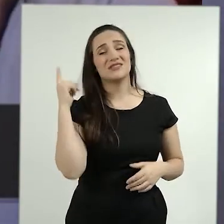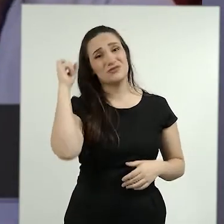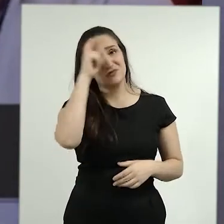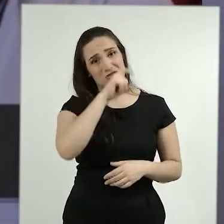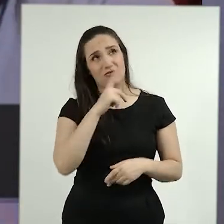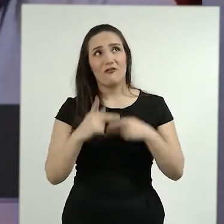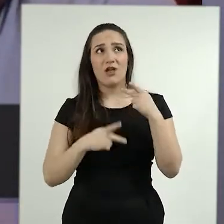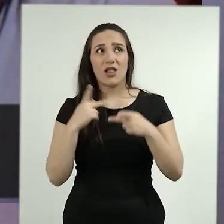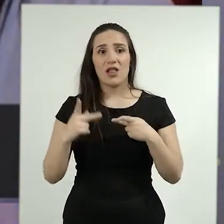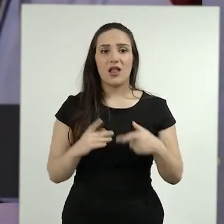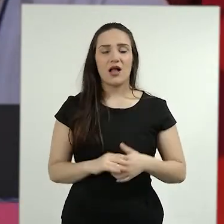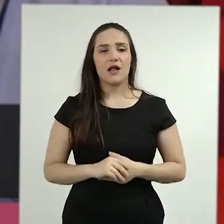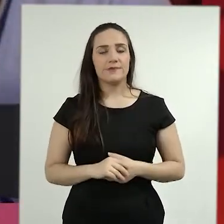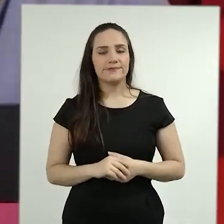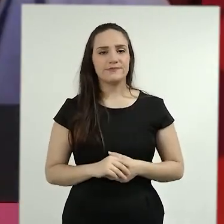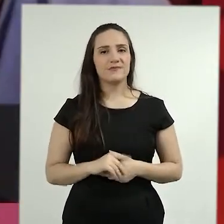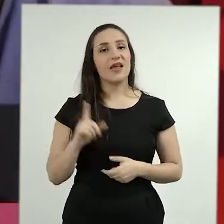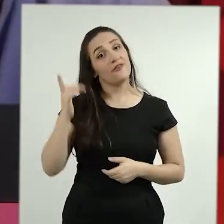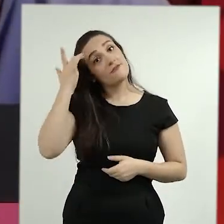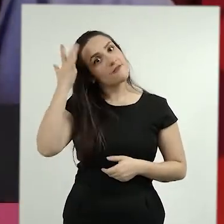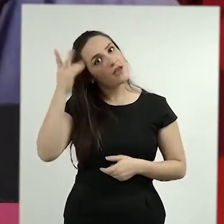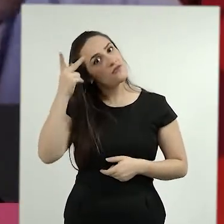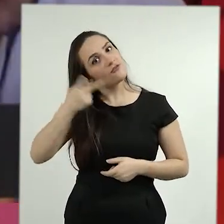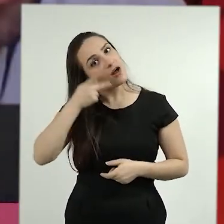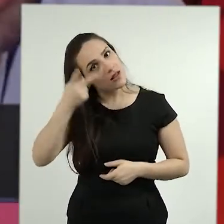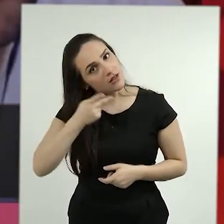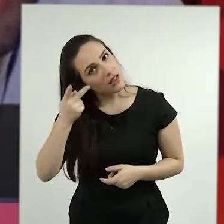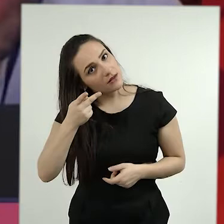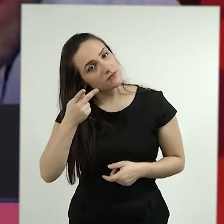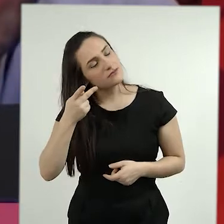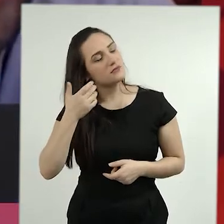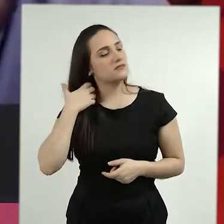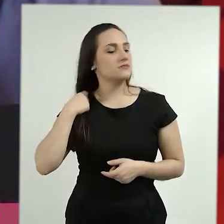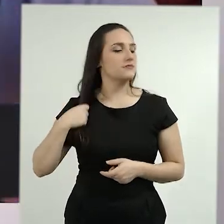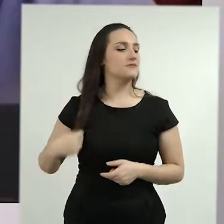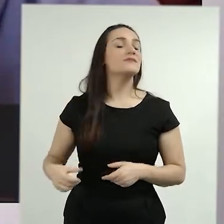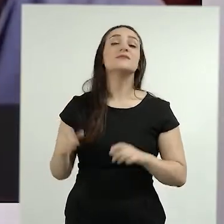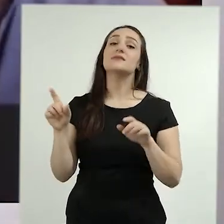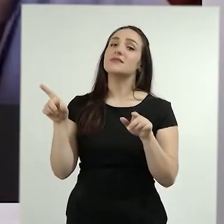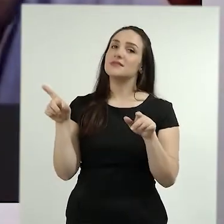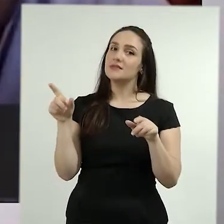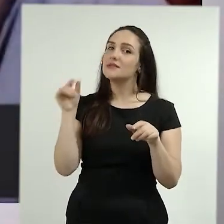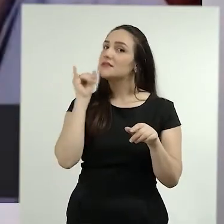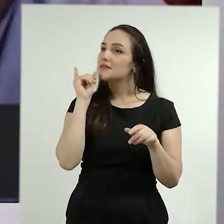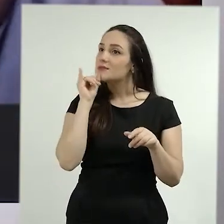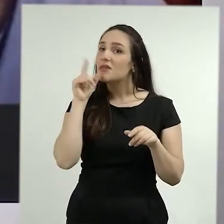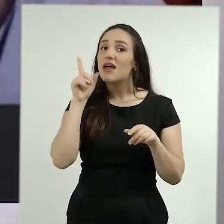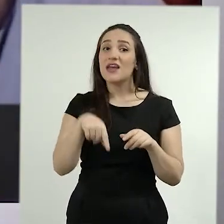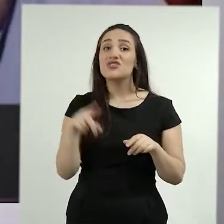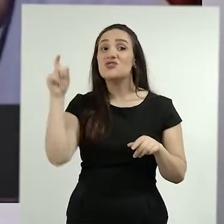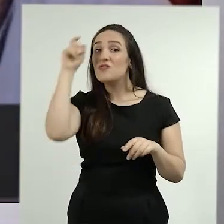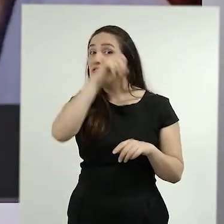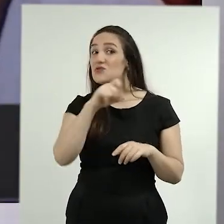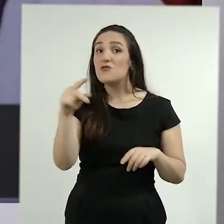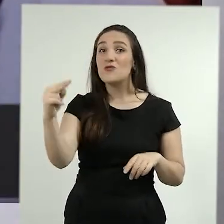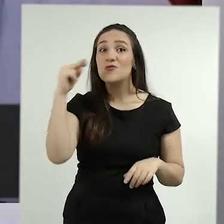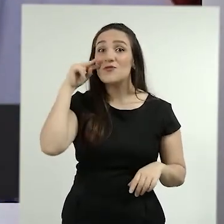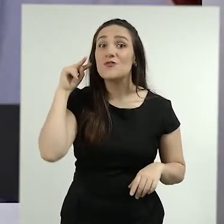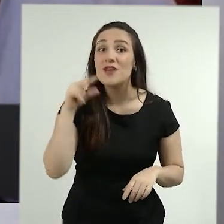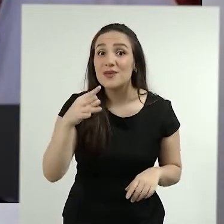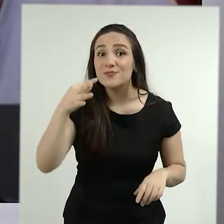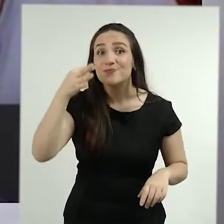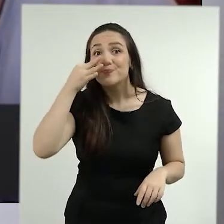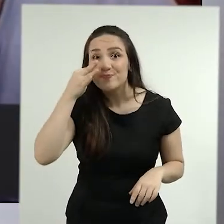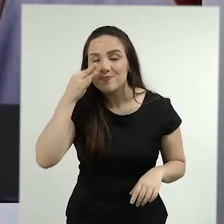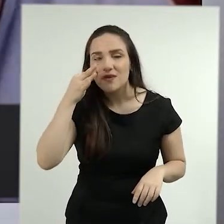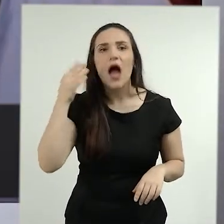Lívia, é extremamente difícil a gente falar assim. Na verdade, é fácil você falar, né? A gente fala, vamos e difícil a